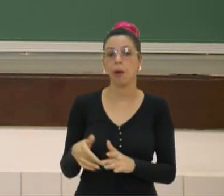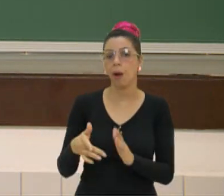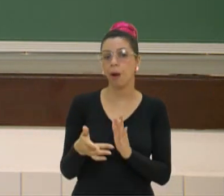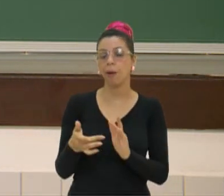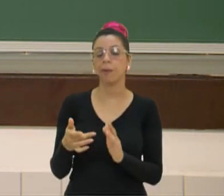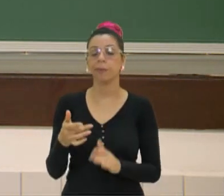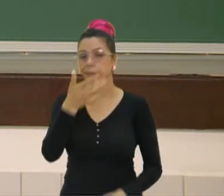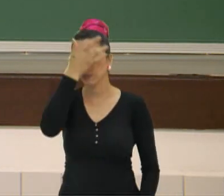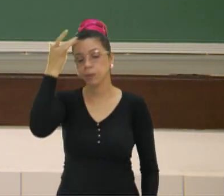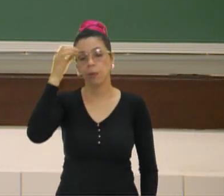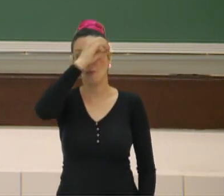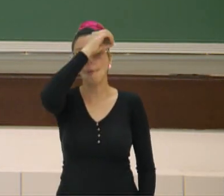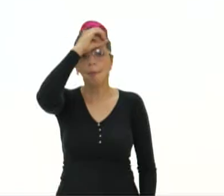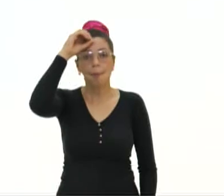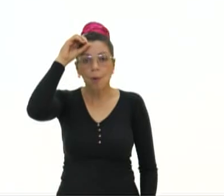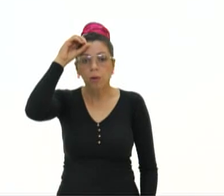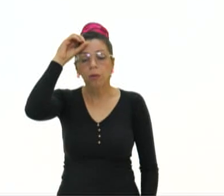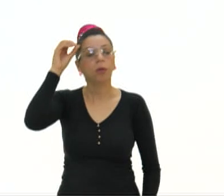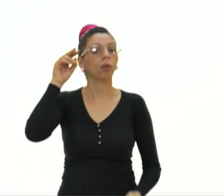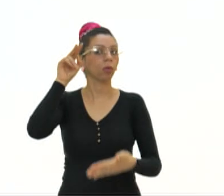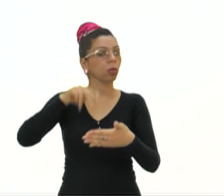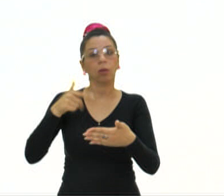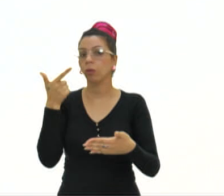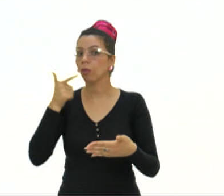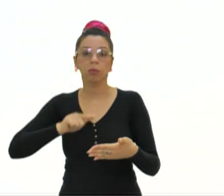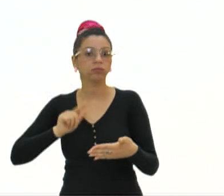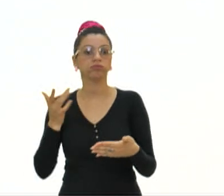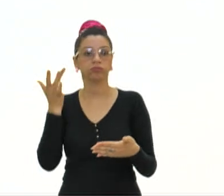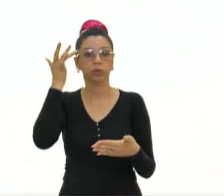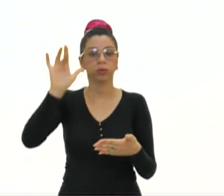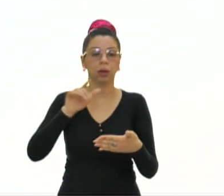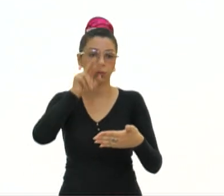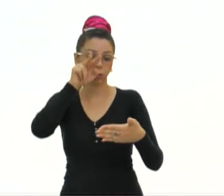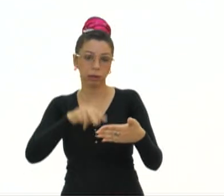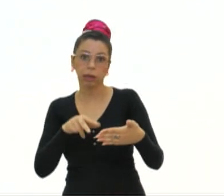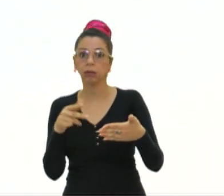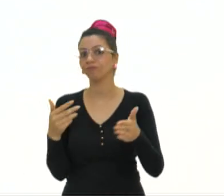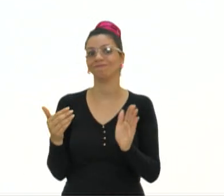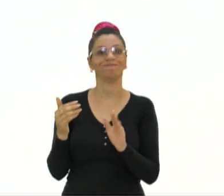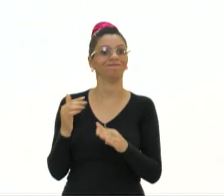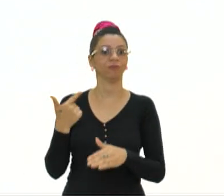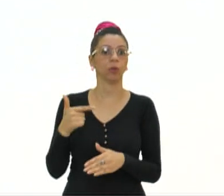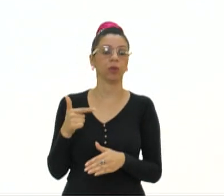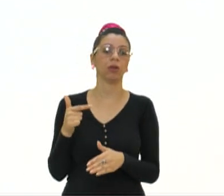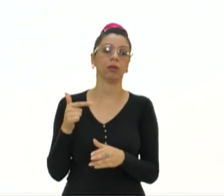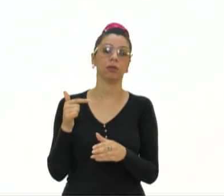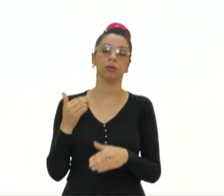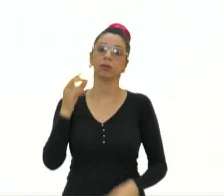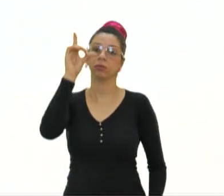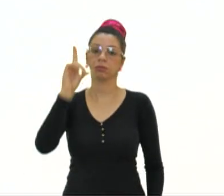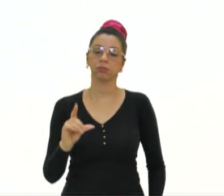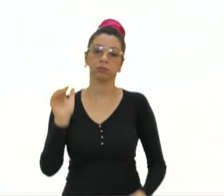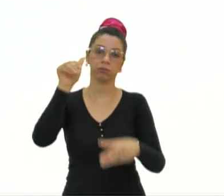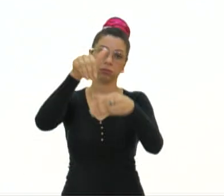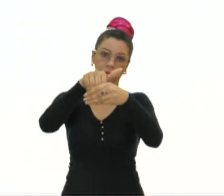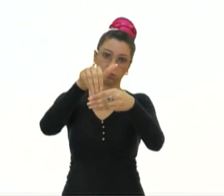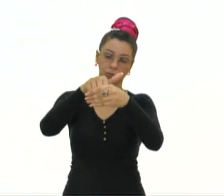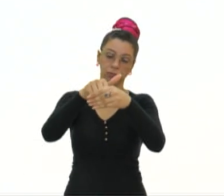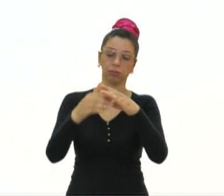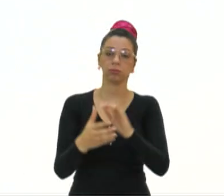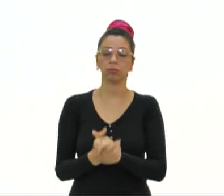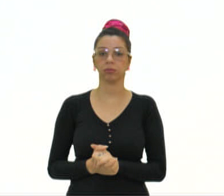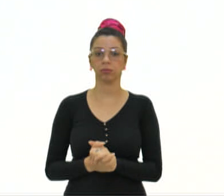ainda estão alijados do processo político. Ou seja, aqui mais de 50% da população que não lê e